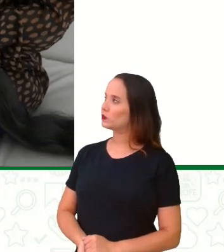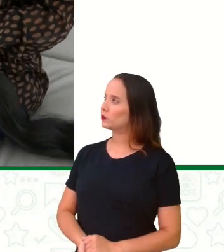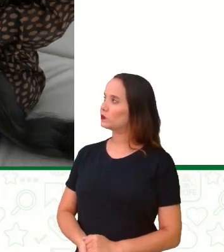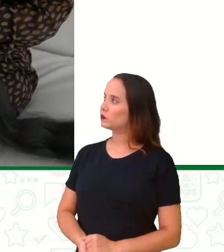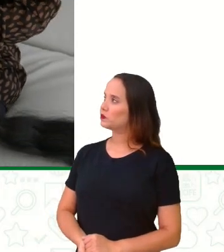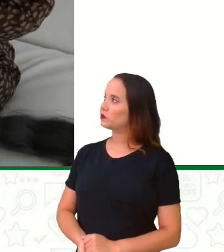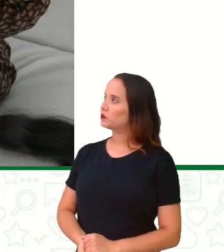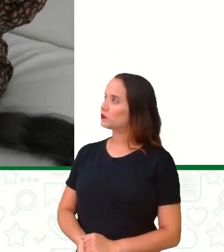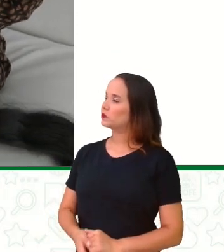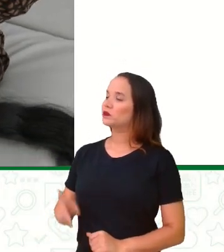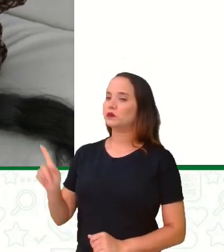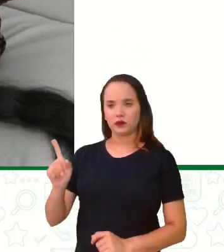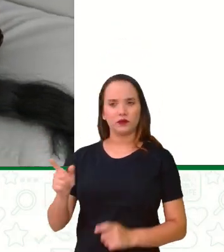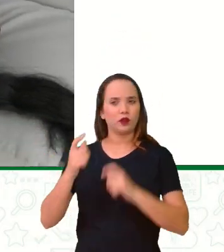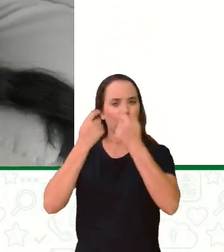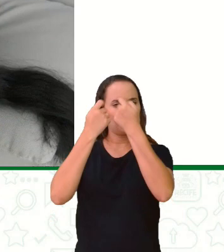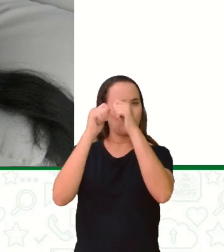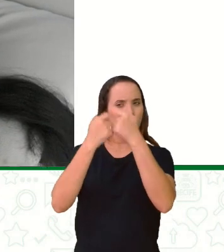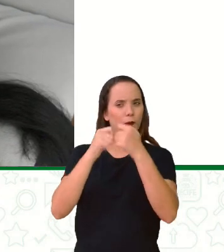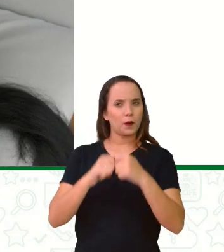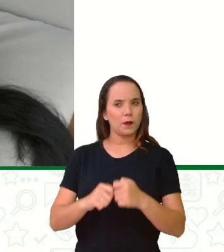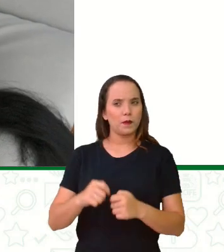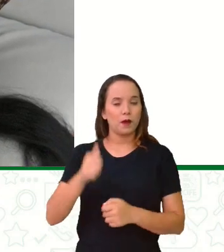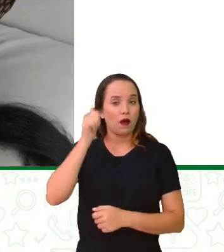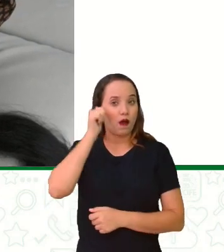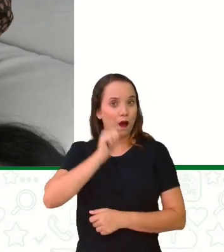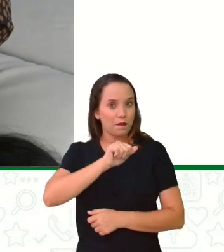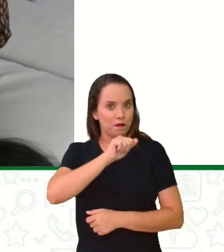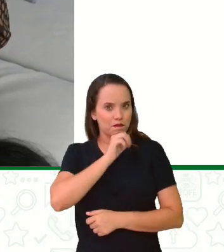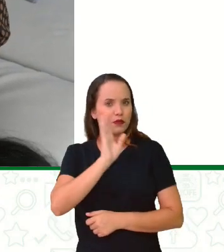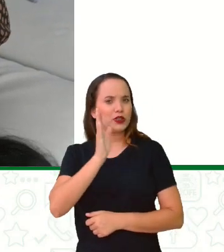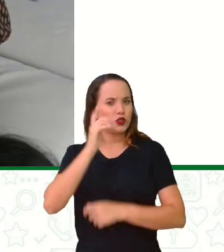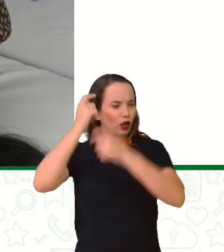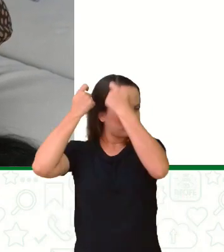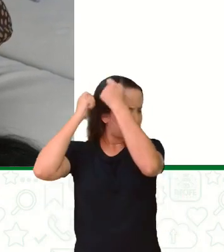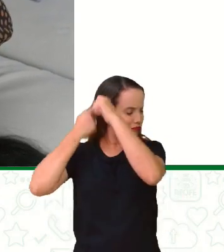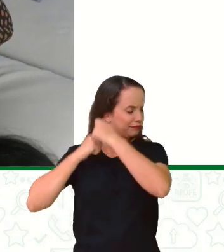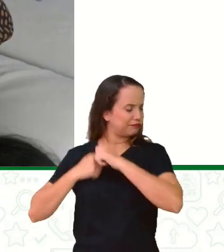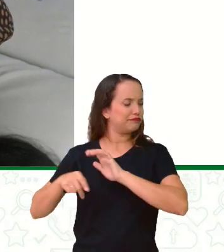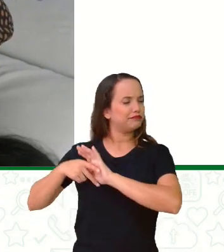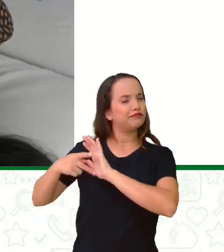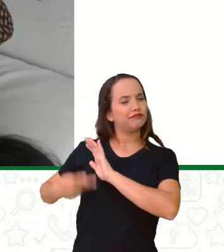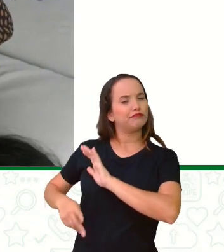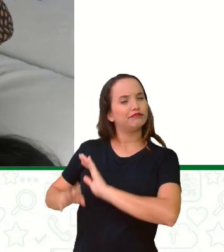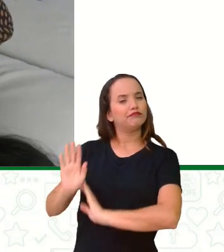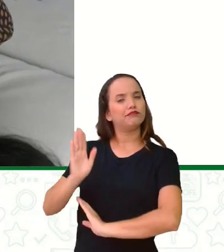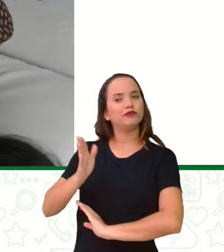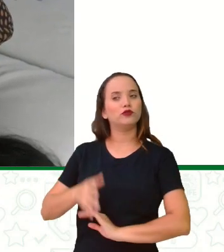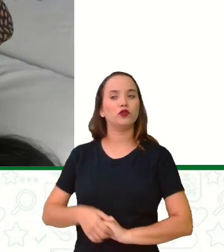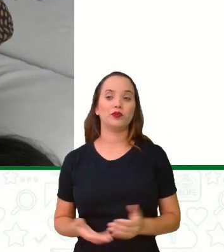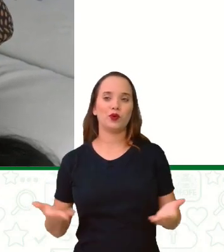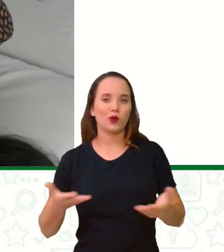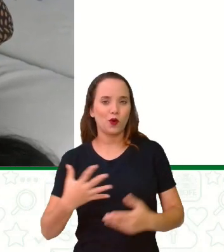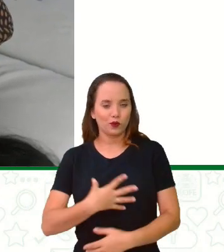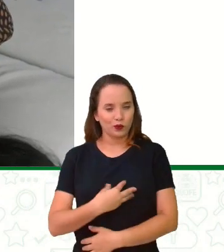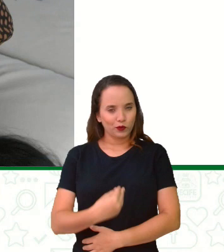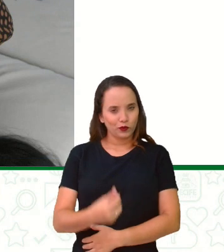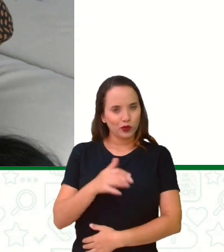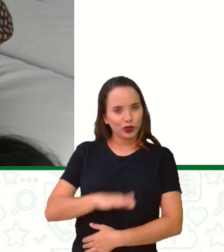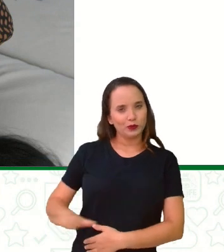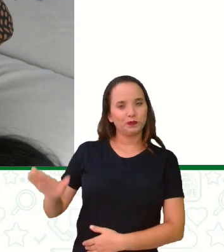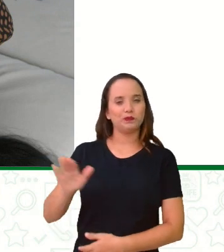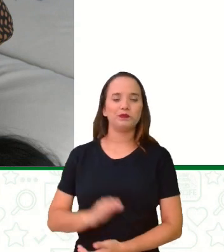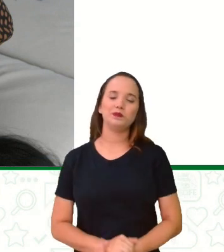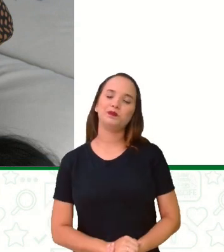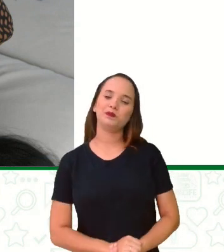ela tá lá penteando, a mãe já tá com as tranças dela todas feitas e tá lá fazendo um carinho e